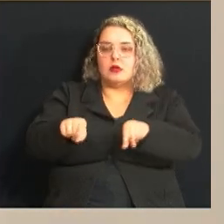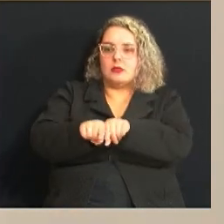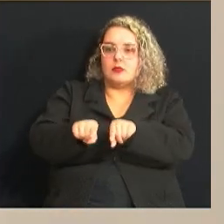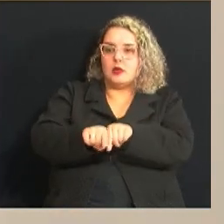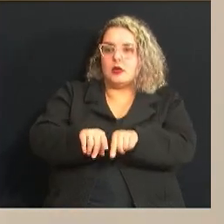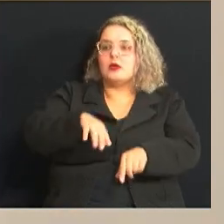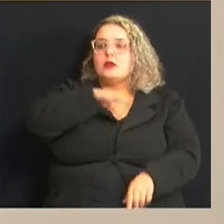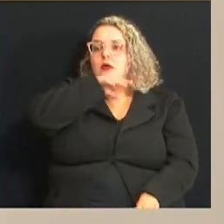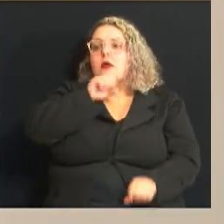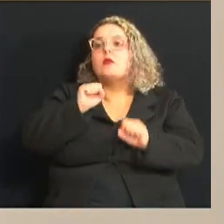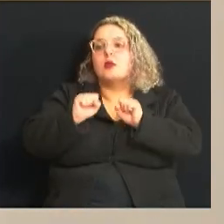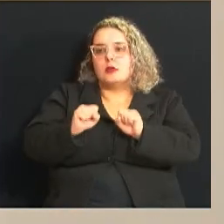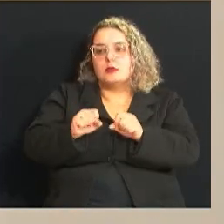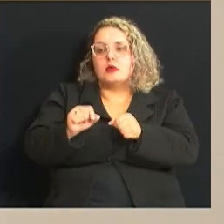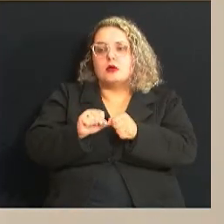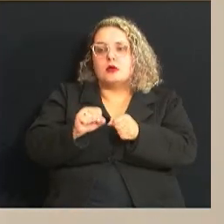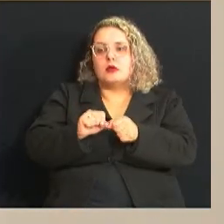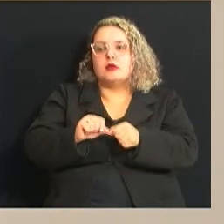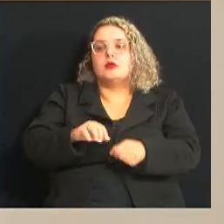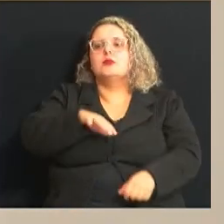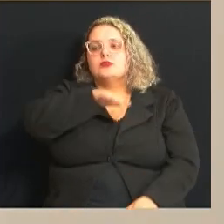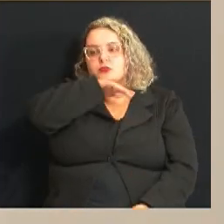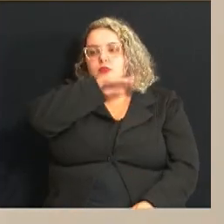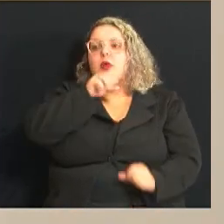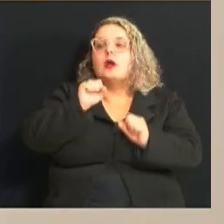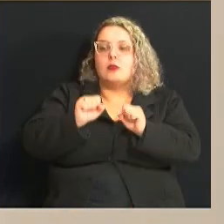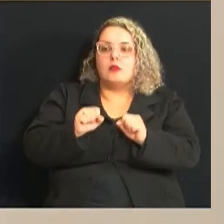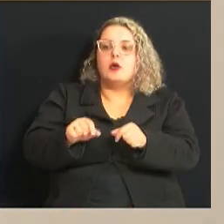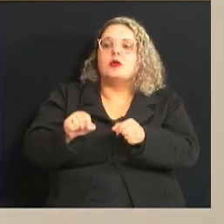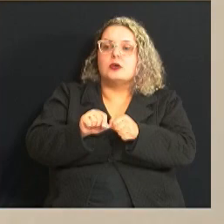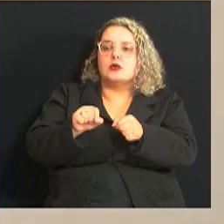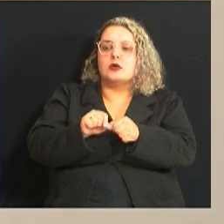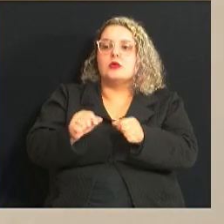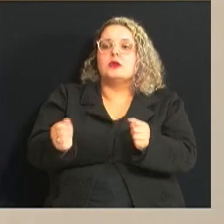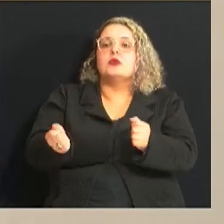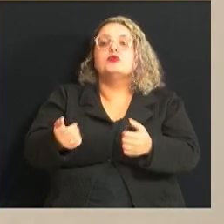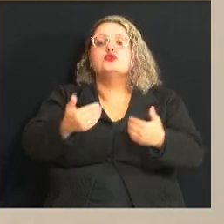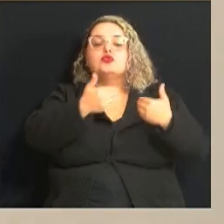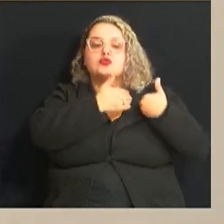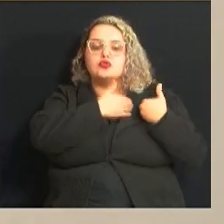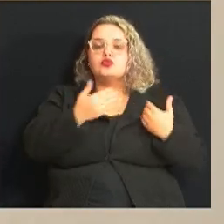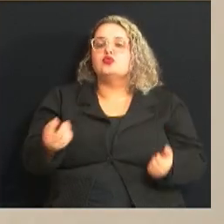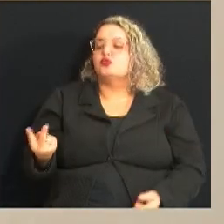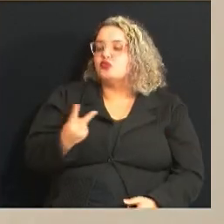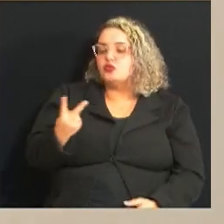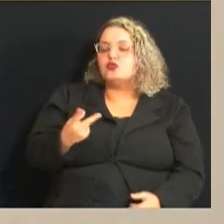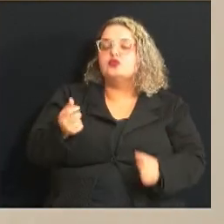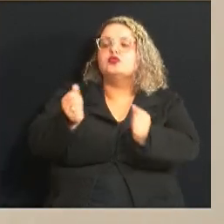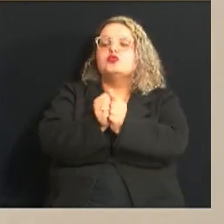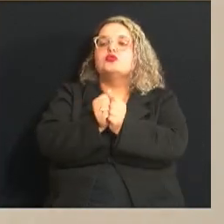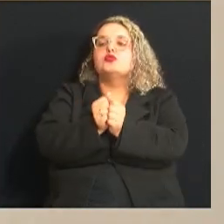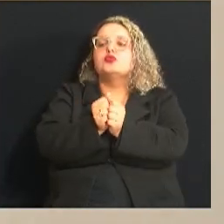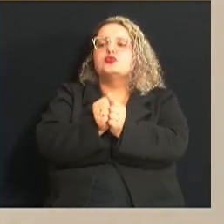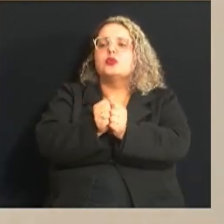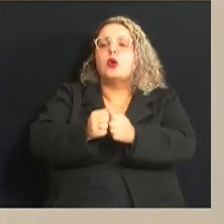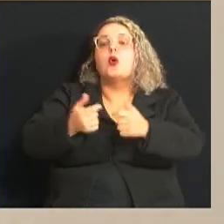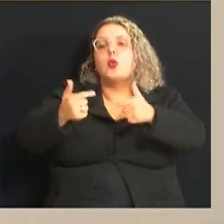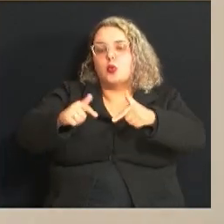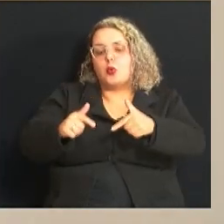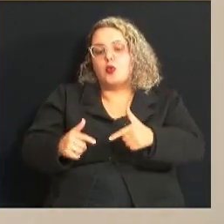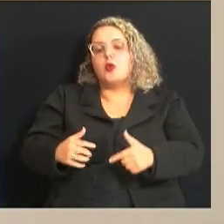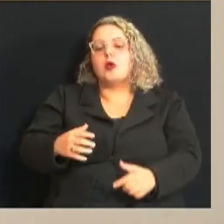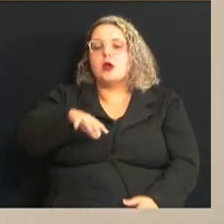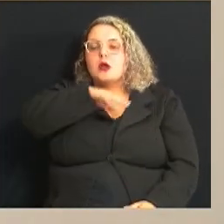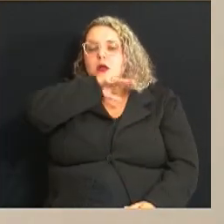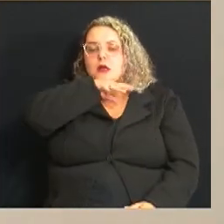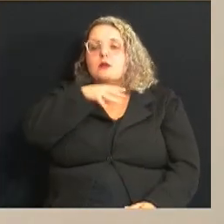só nos animais, mas a gente também pode fazer no tutor junto. Para quê? Para que juntos a gente equilibre a energia do ambiente onde esse animal está inserido, para que